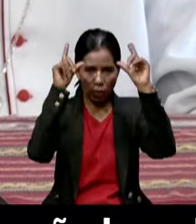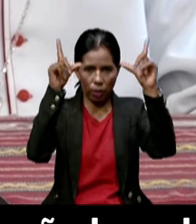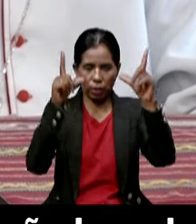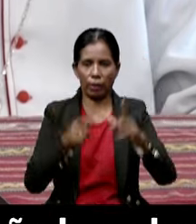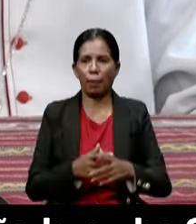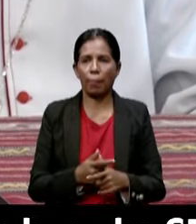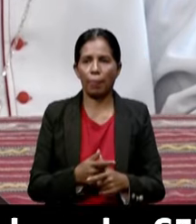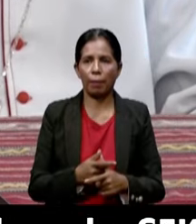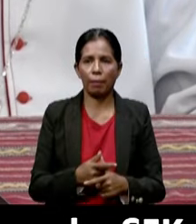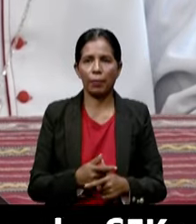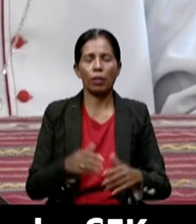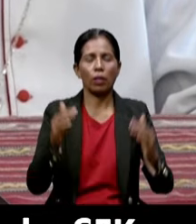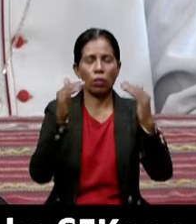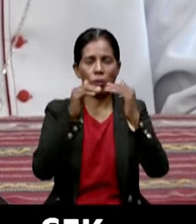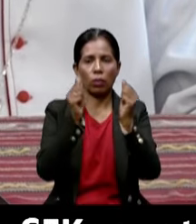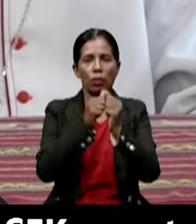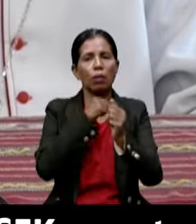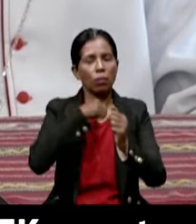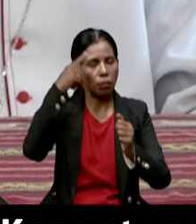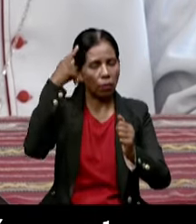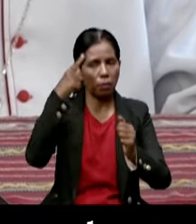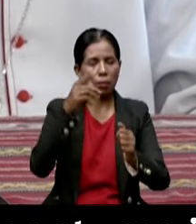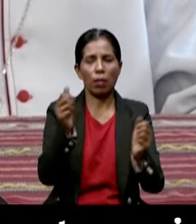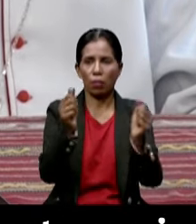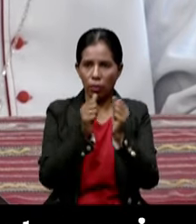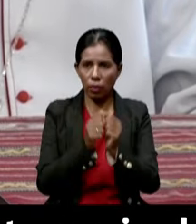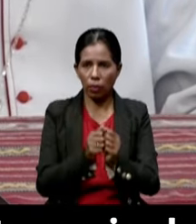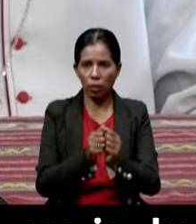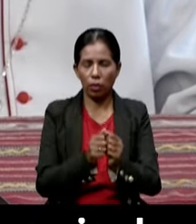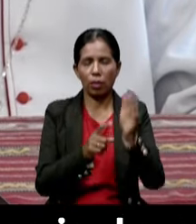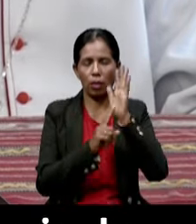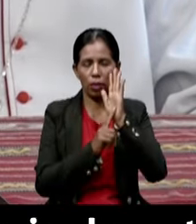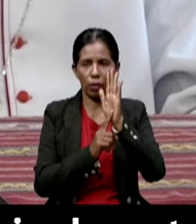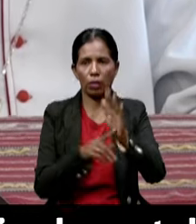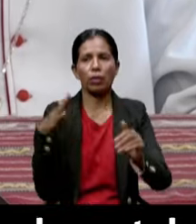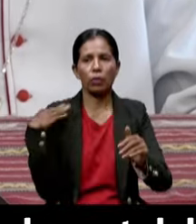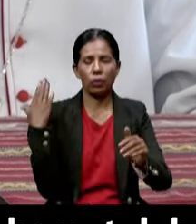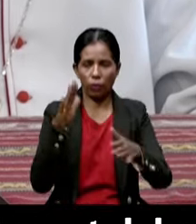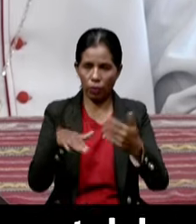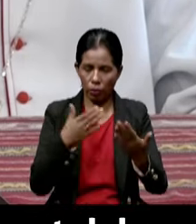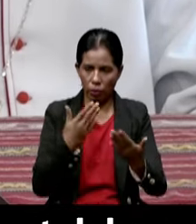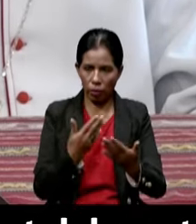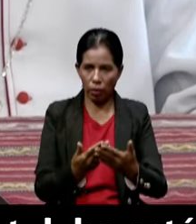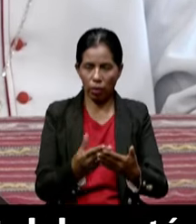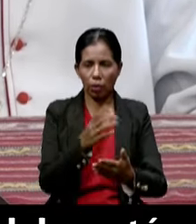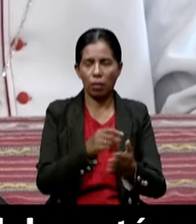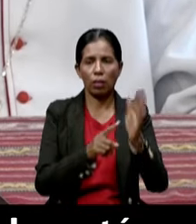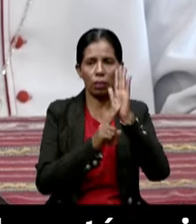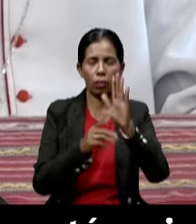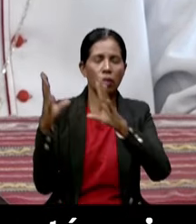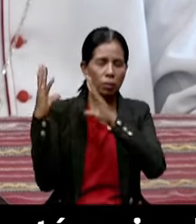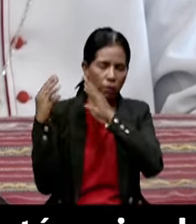E encontrar o Papa. O Papa vai escutar testemunhos dos jovens, da própria experiência de